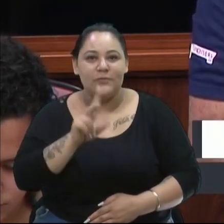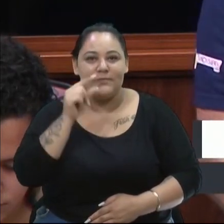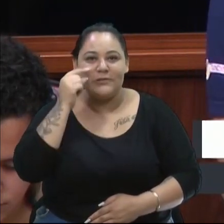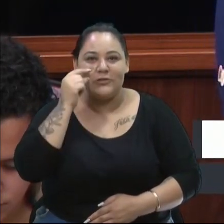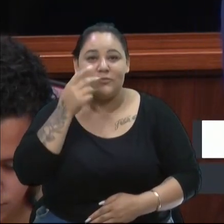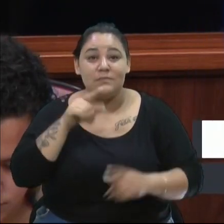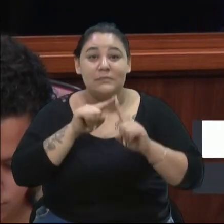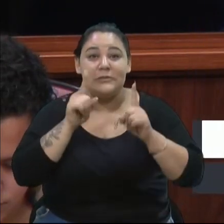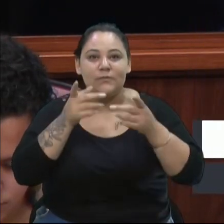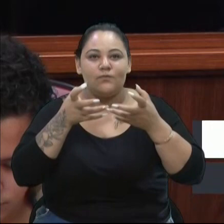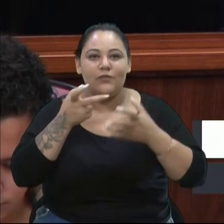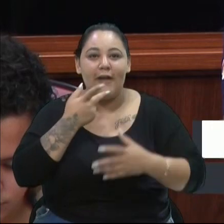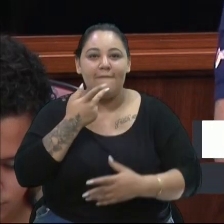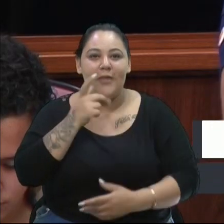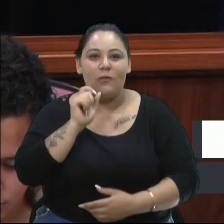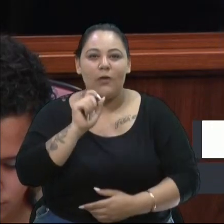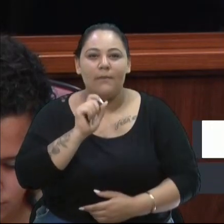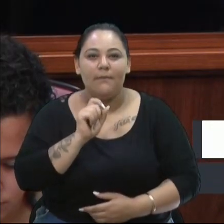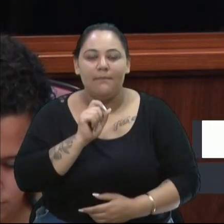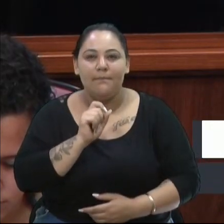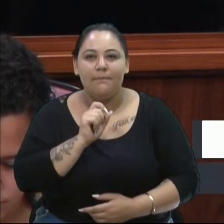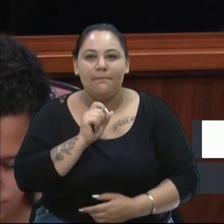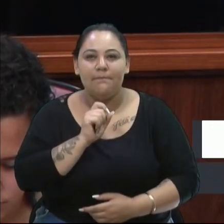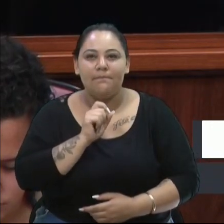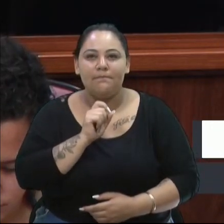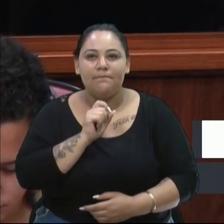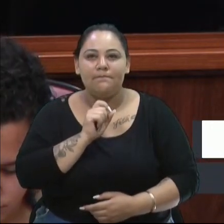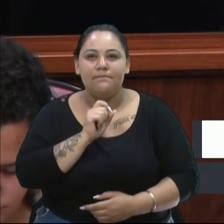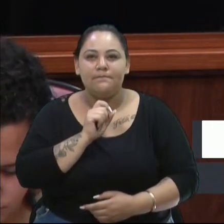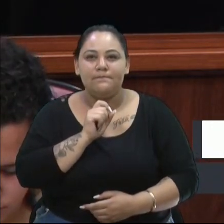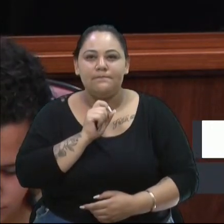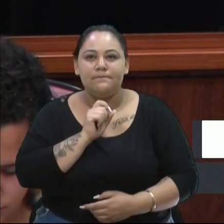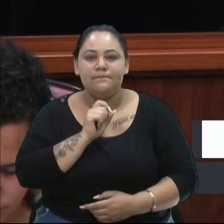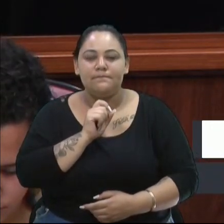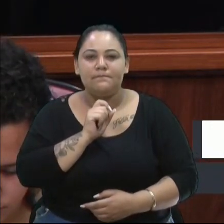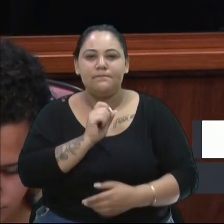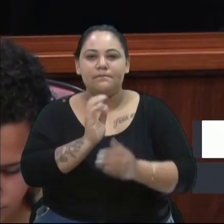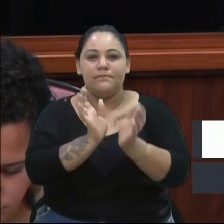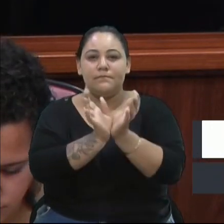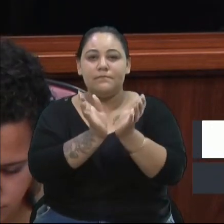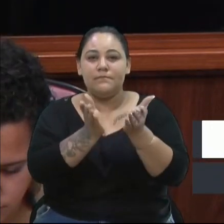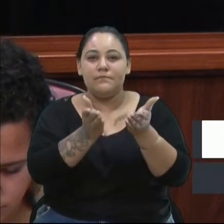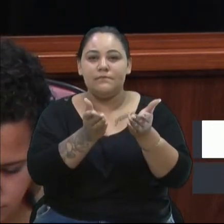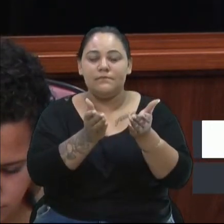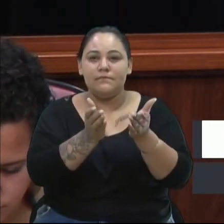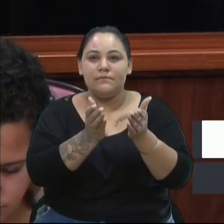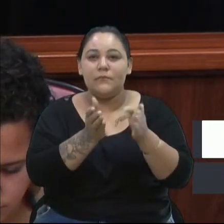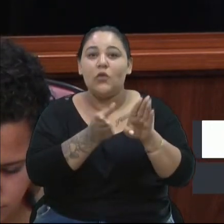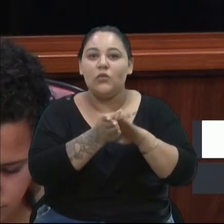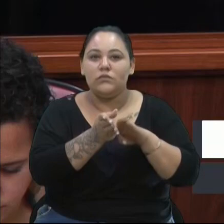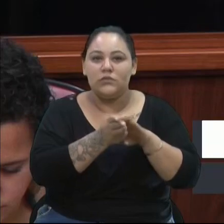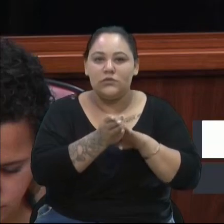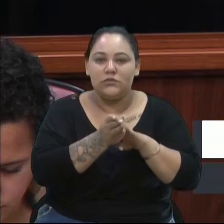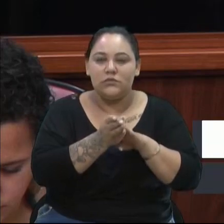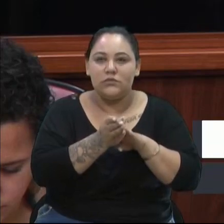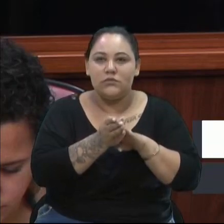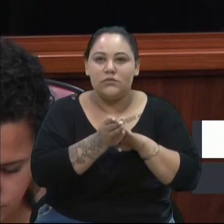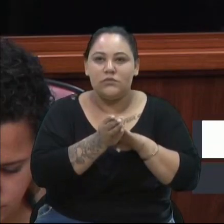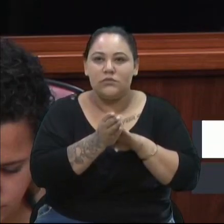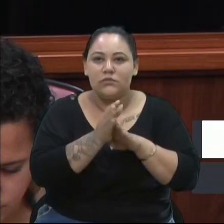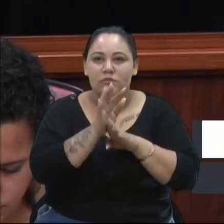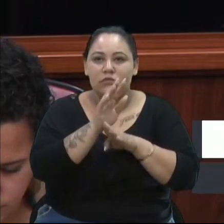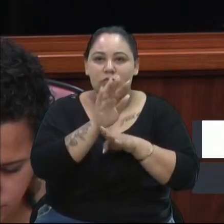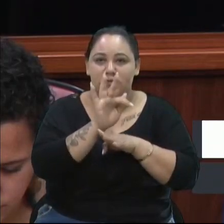quero dizer o seguinte: o conselho do FAPS, o conselho que